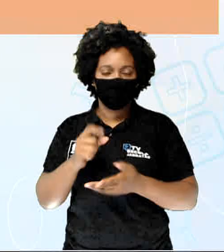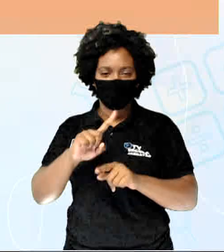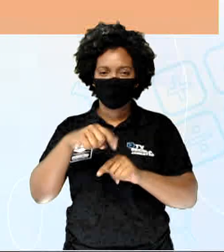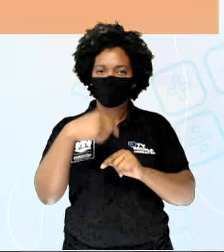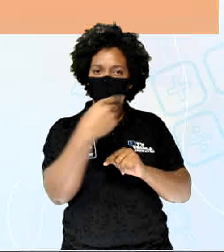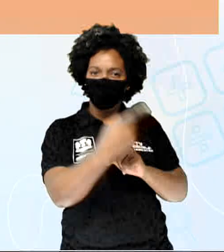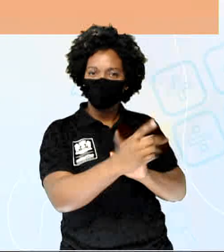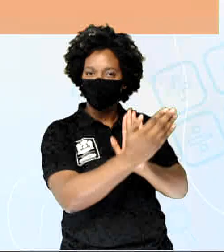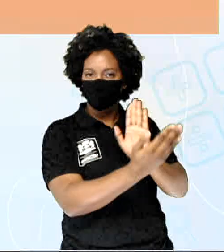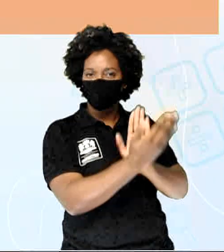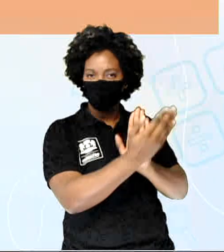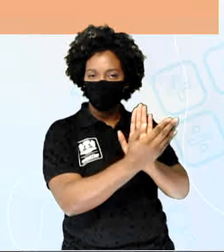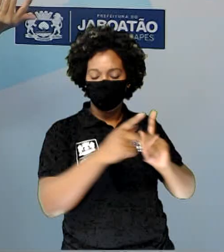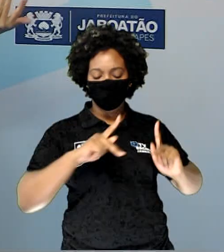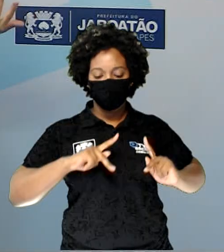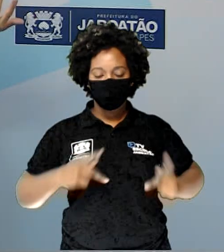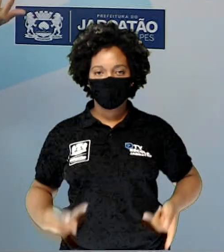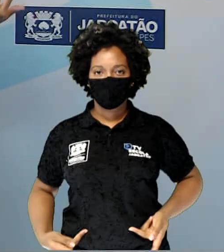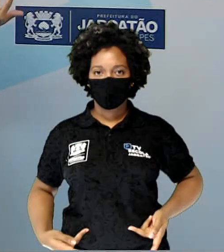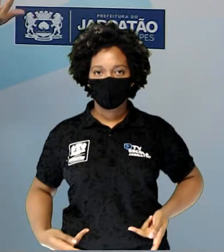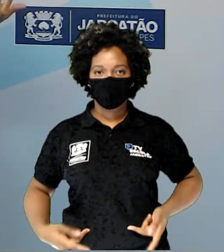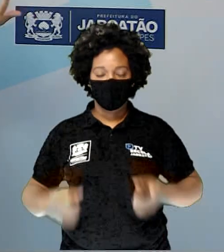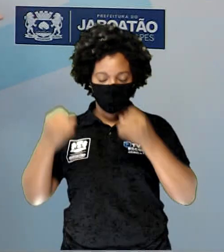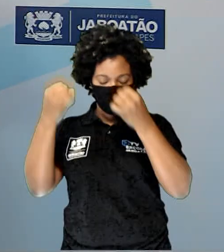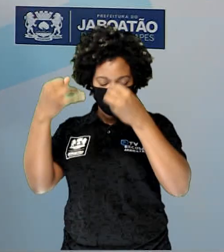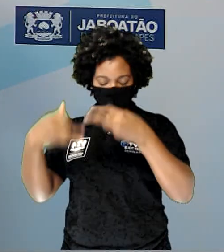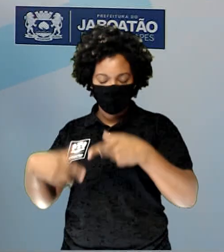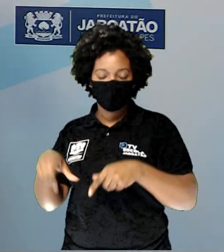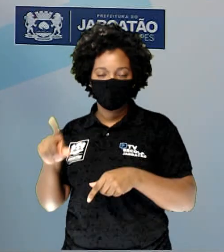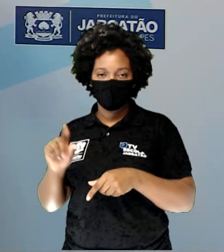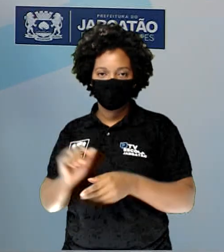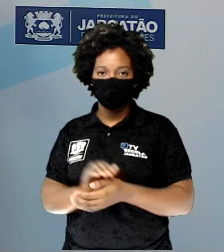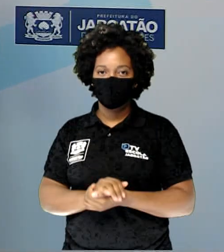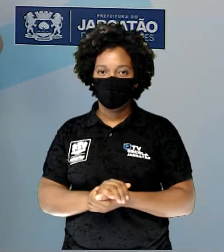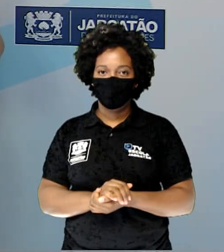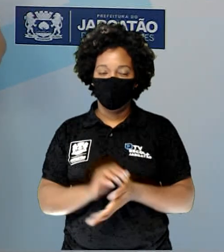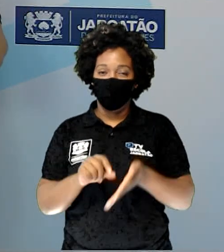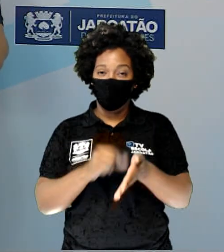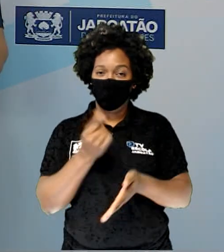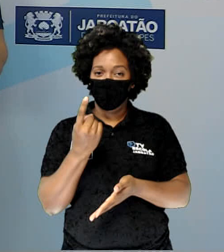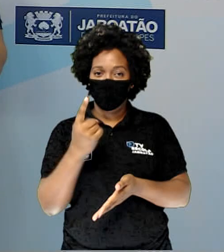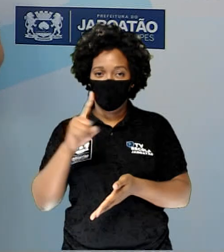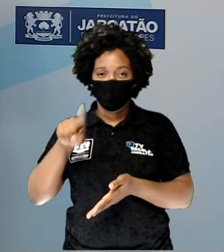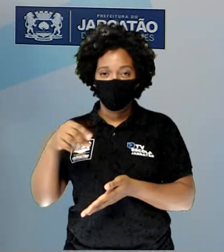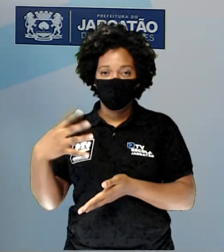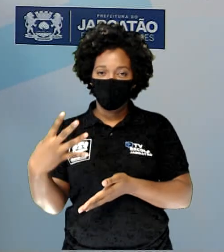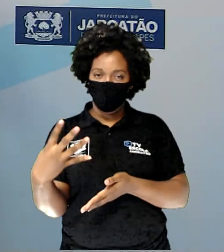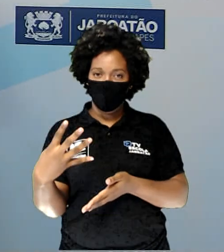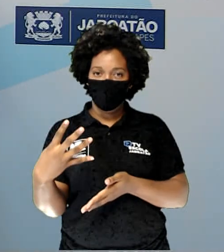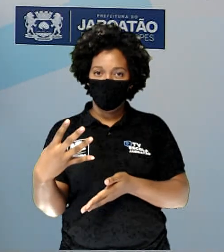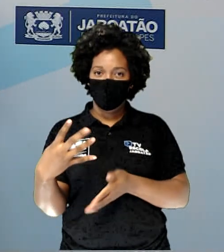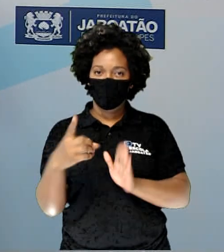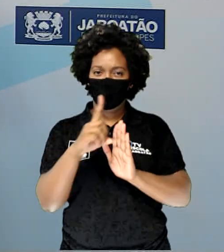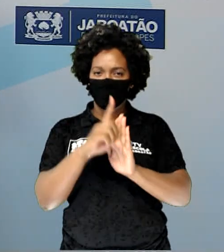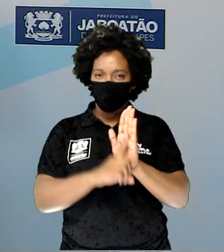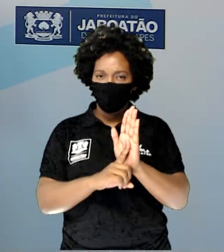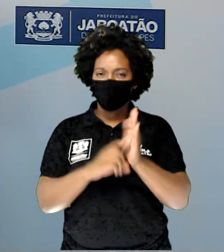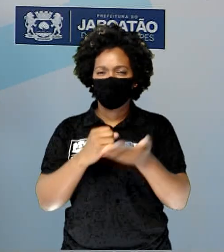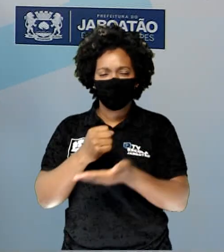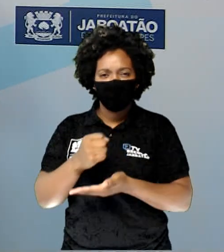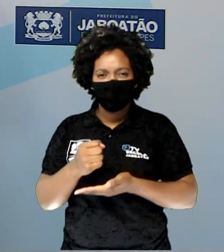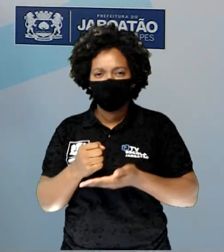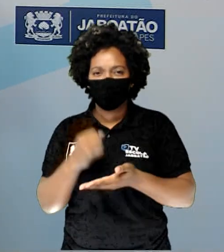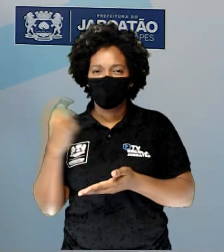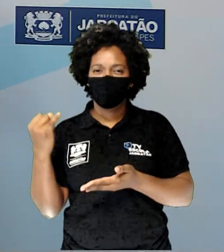outro. Presta bem atenção que eu vou explicar aqui para vocês. O artigo 1.4 da Declaração de